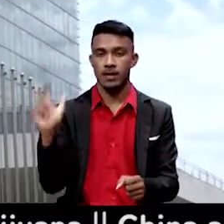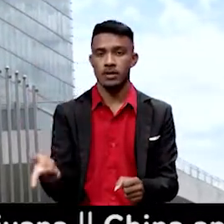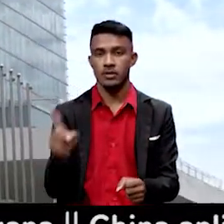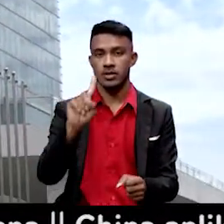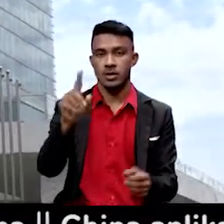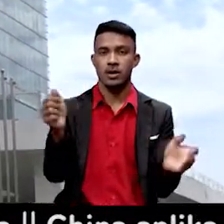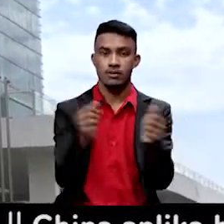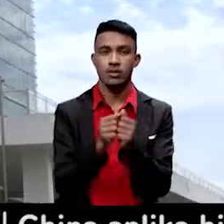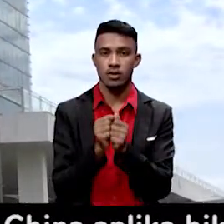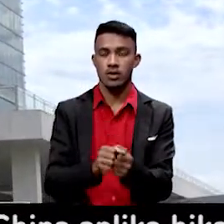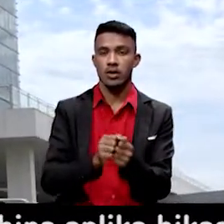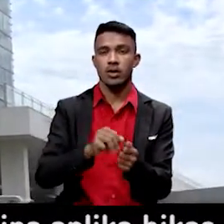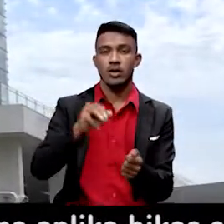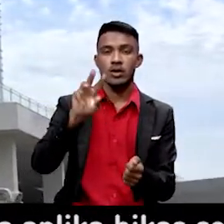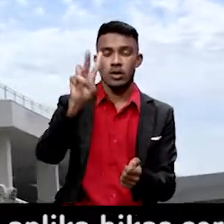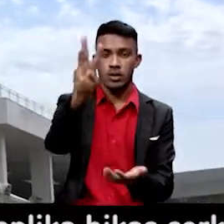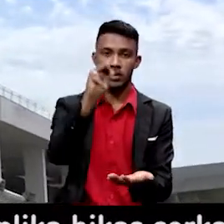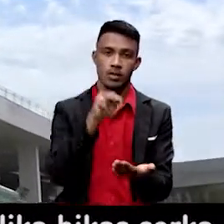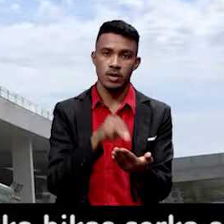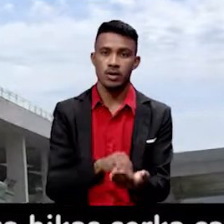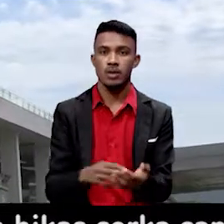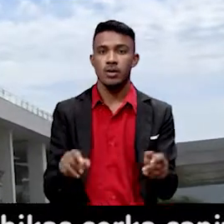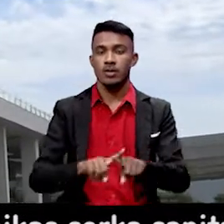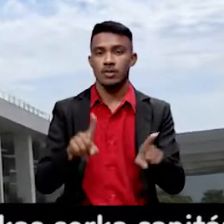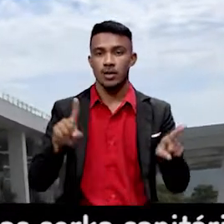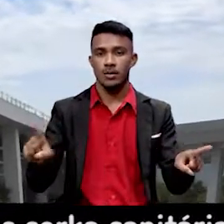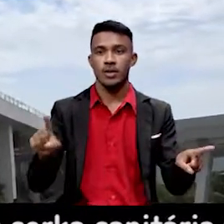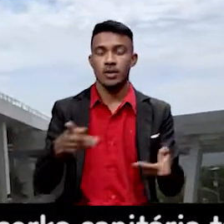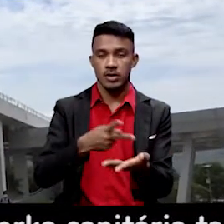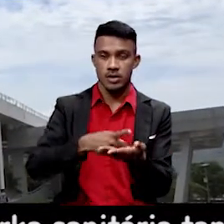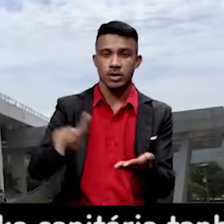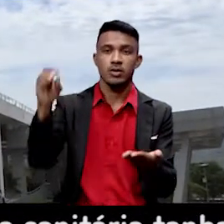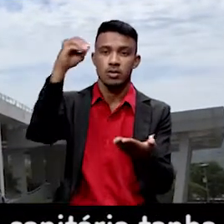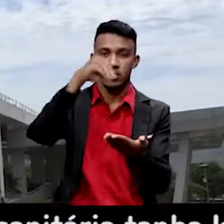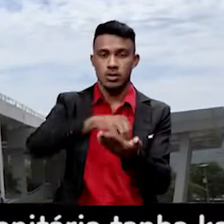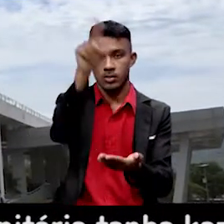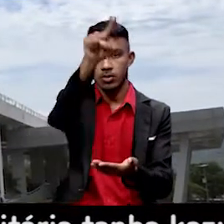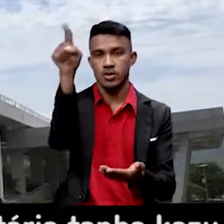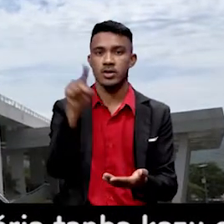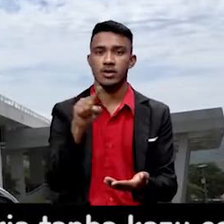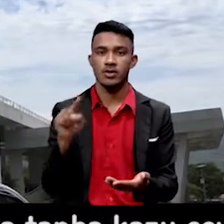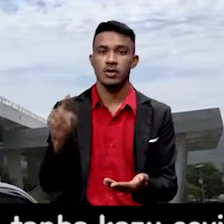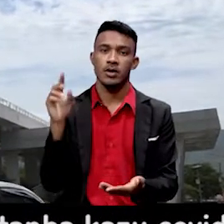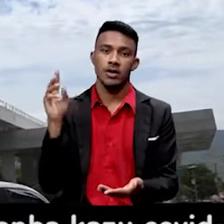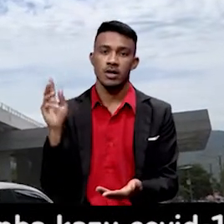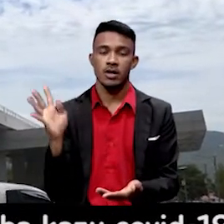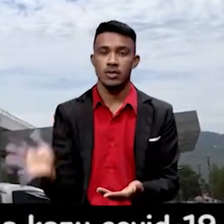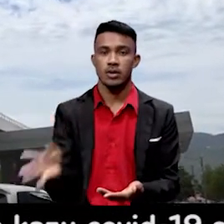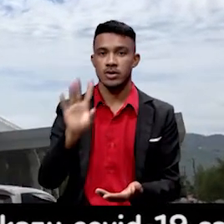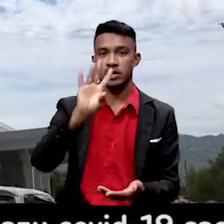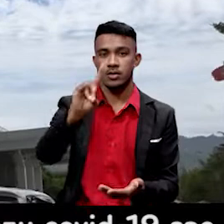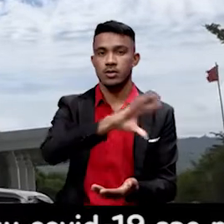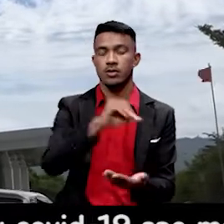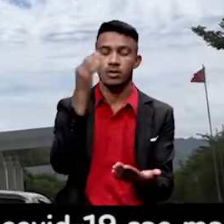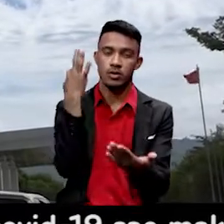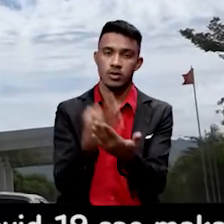a mutuc bilhão rua Racing, mas bem em taxa execução foi em 15% lima nulo Racing Hito. No orçamento batinha